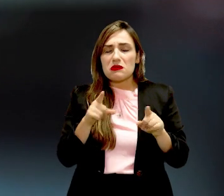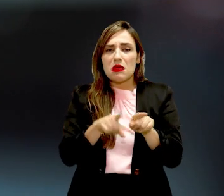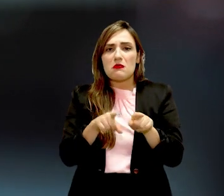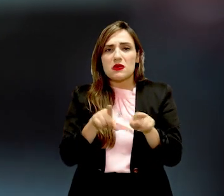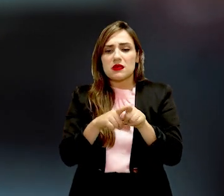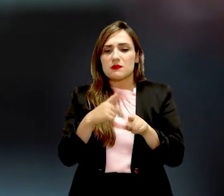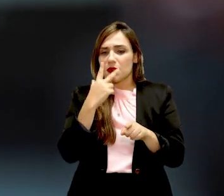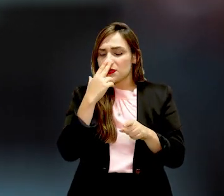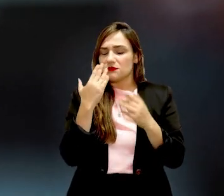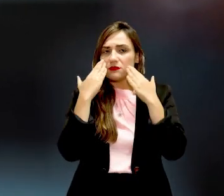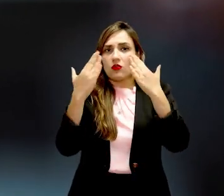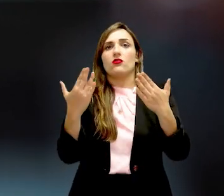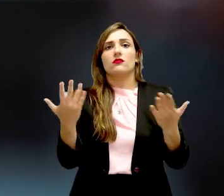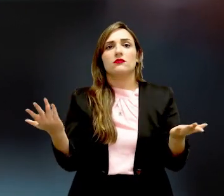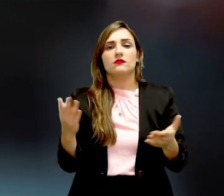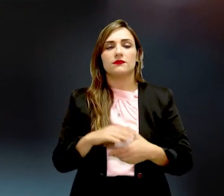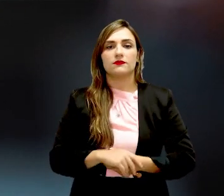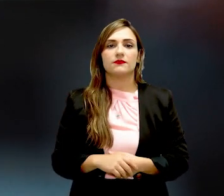privacidade da vítima.